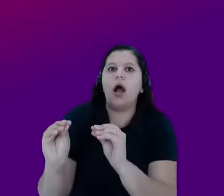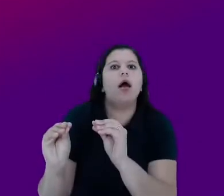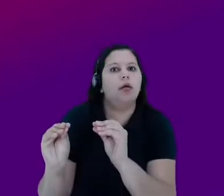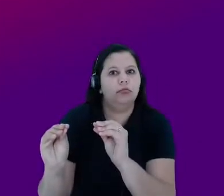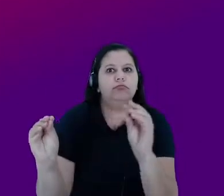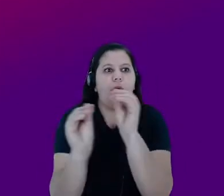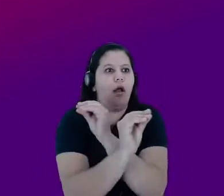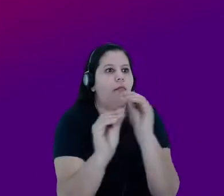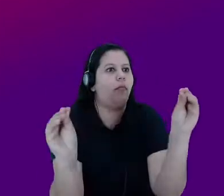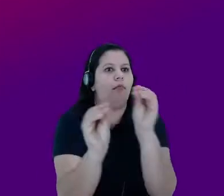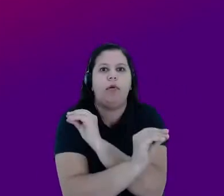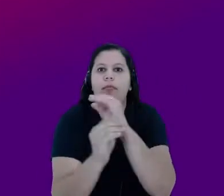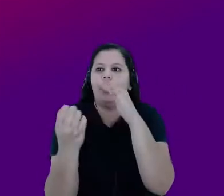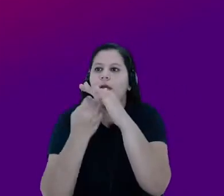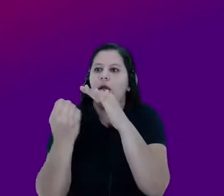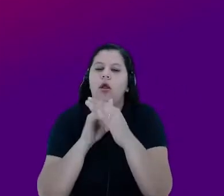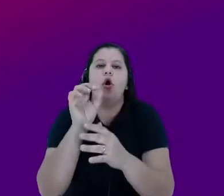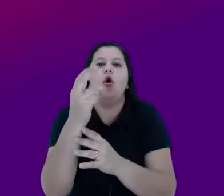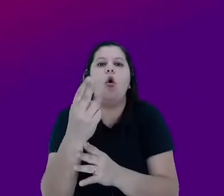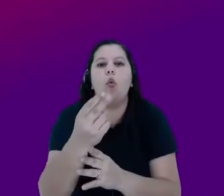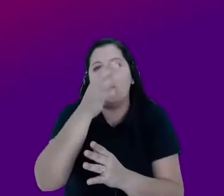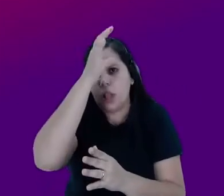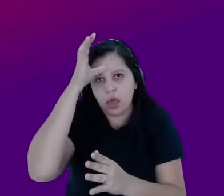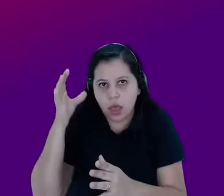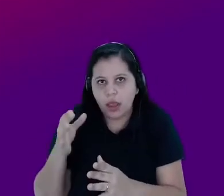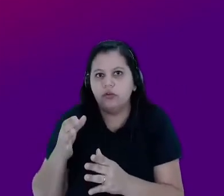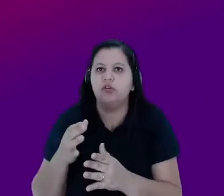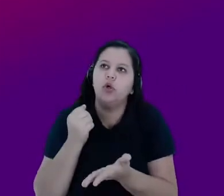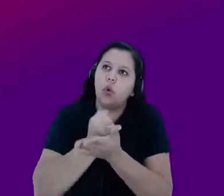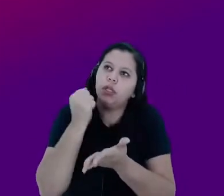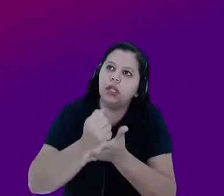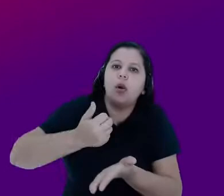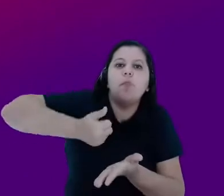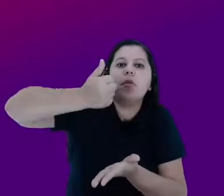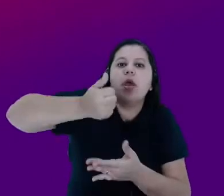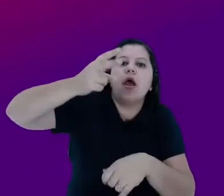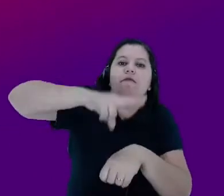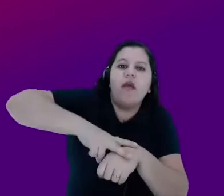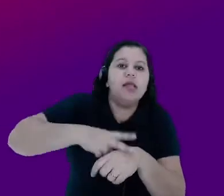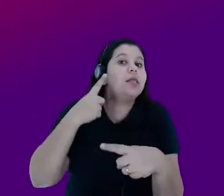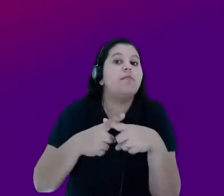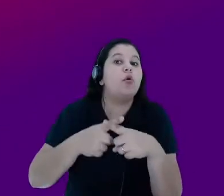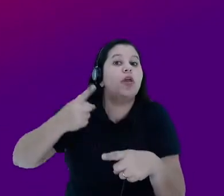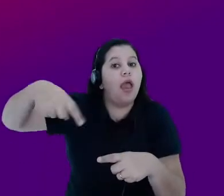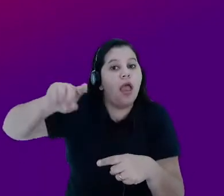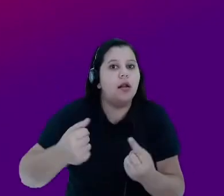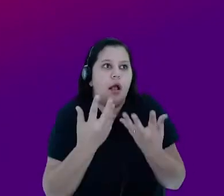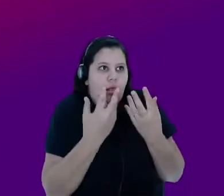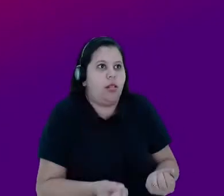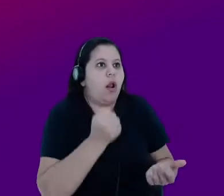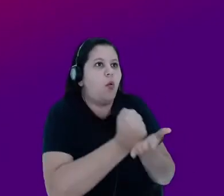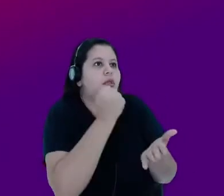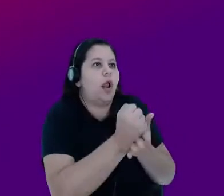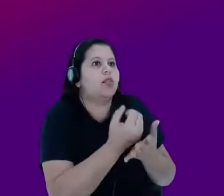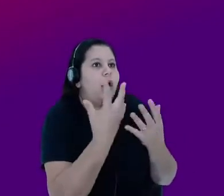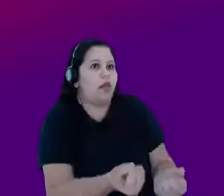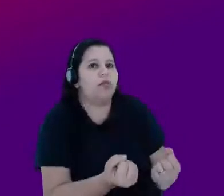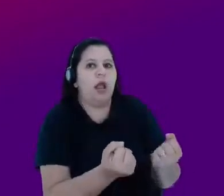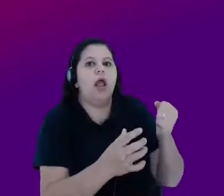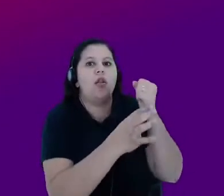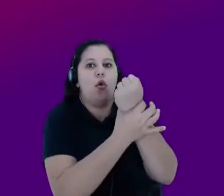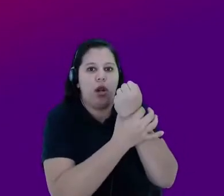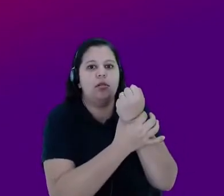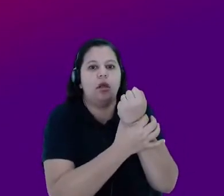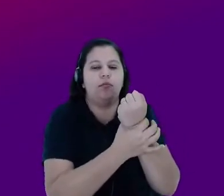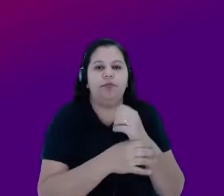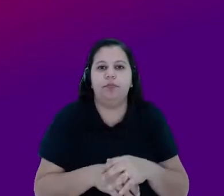que renovaram, contrataram pela primeira vez, e o que fez os gatilhos para eles terem essa nova contratação, renovação, tá? A gente